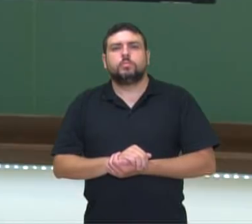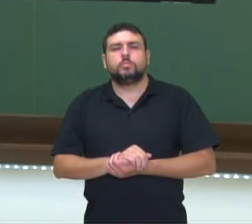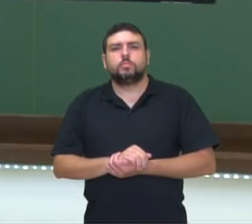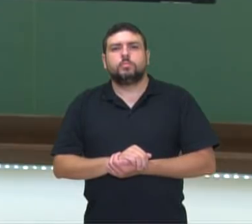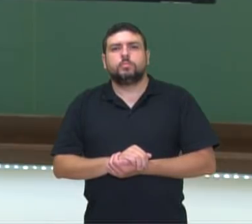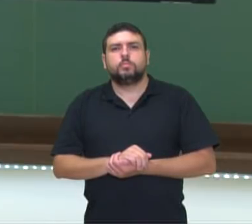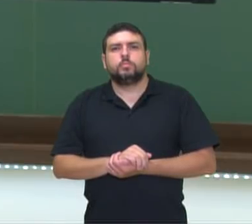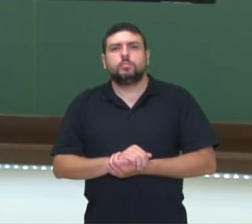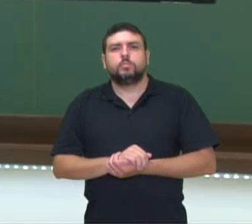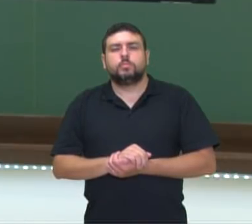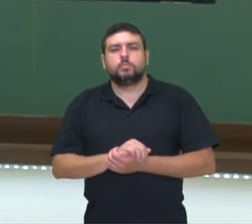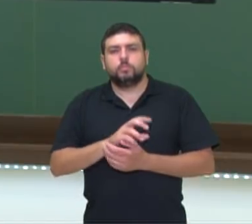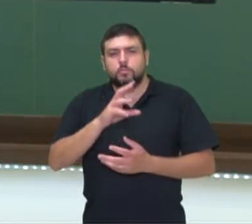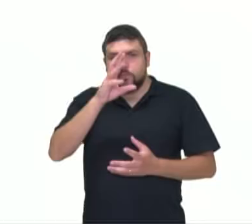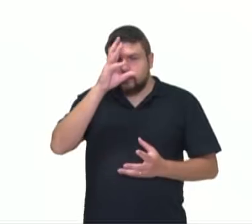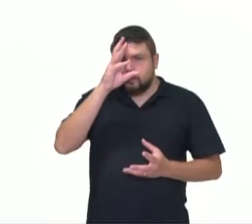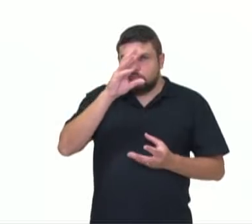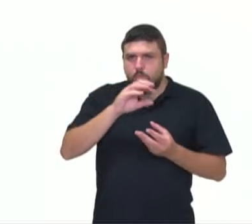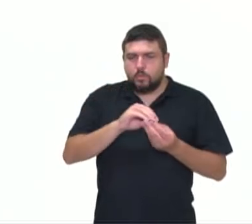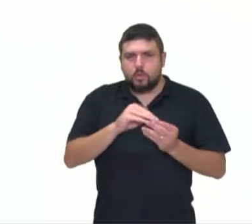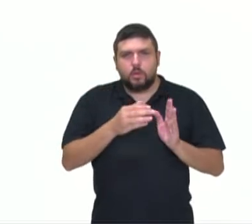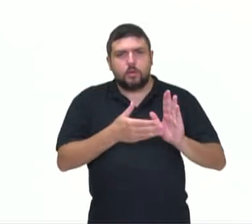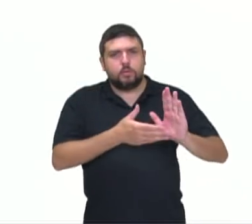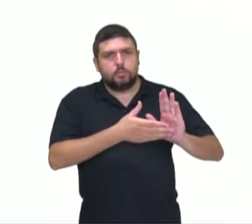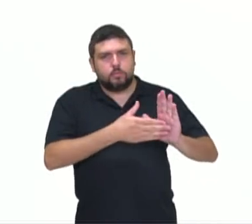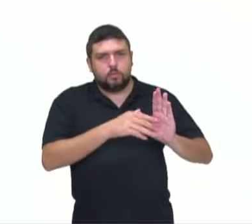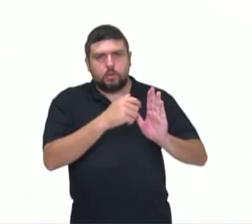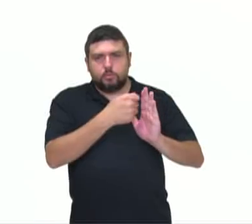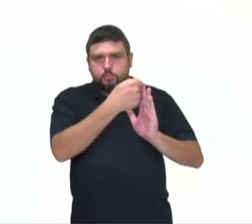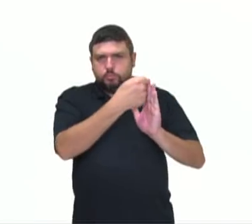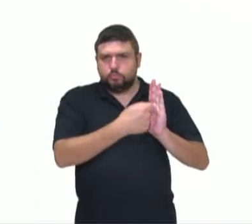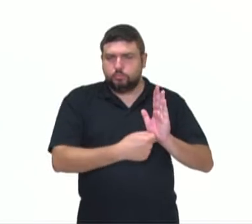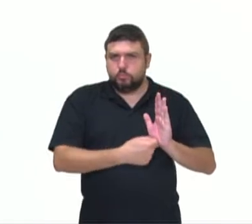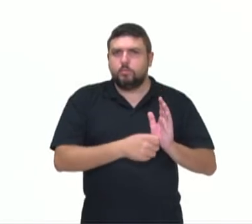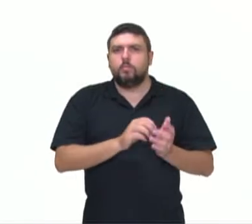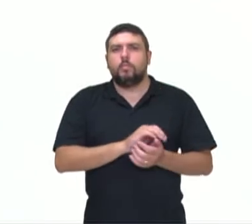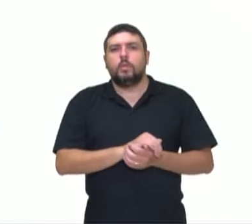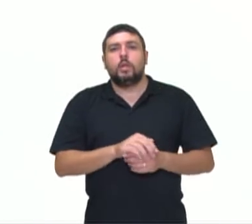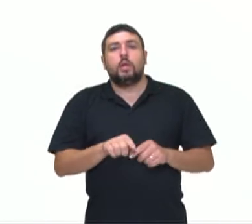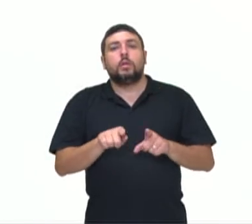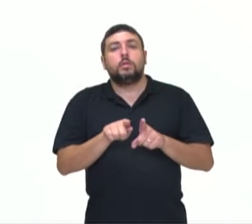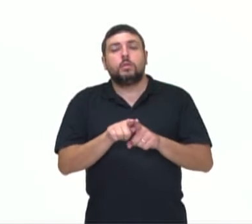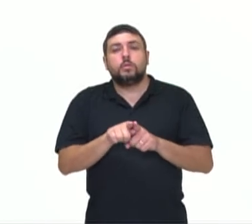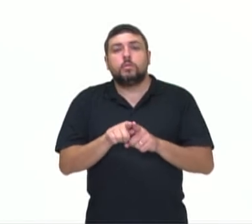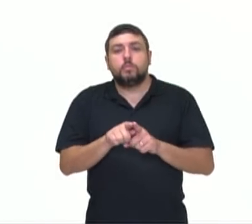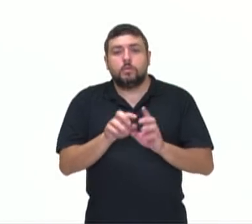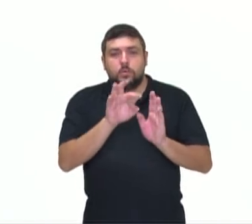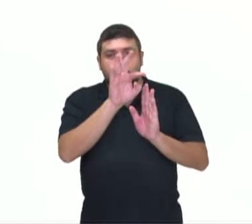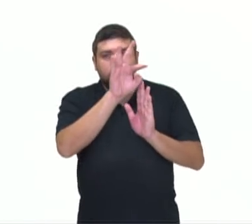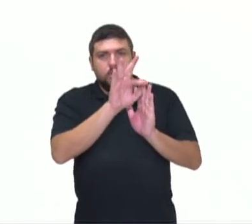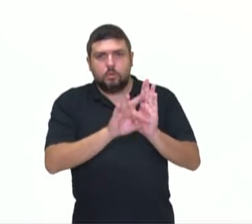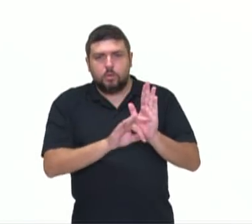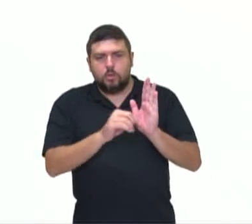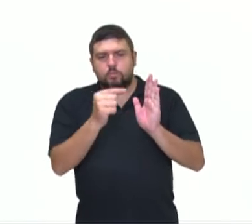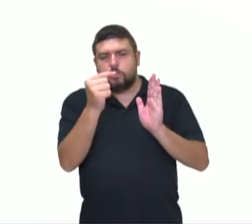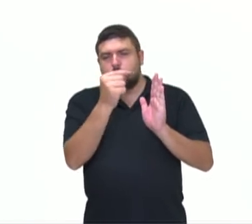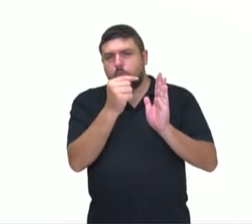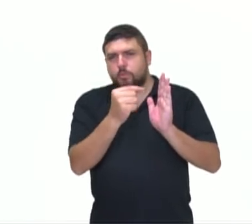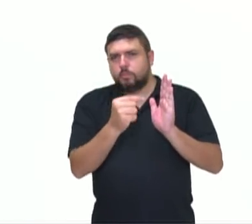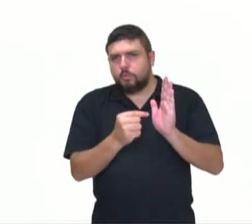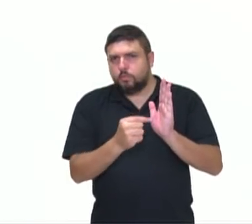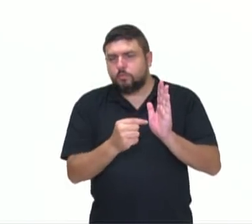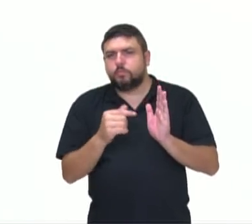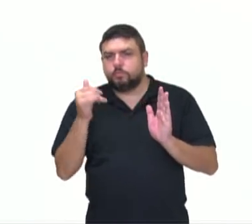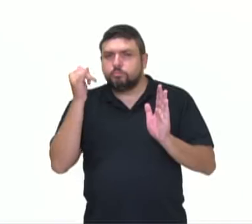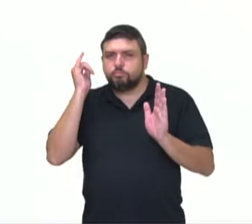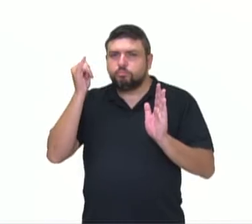Eles são compreender a proposta de produção textual, estabelecer relações entre as partes de um texto narrativo,